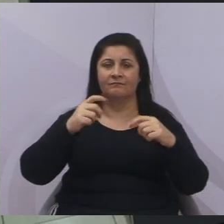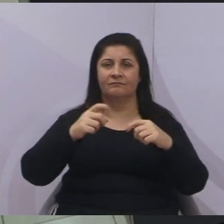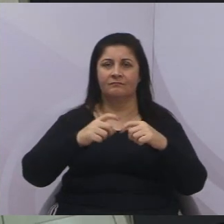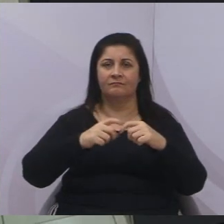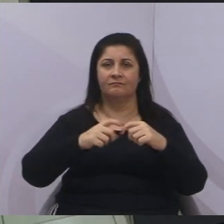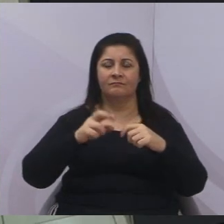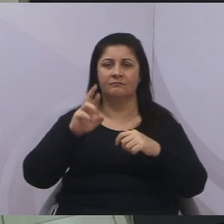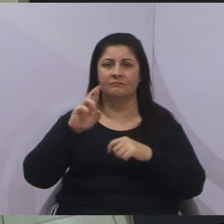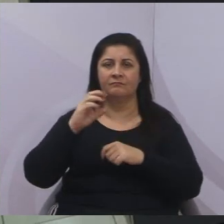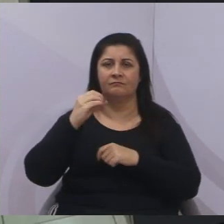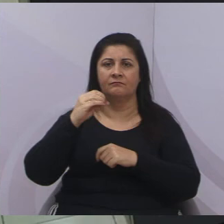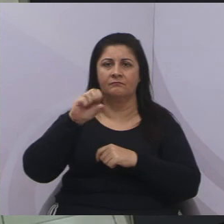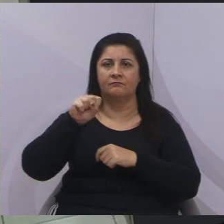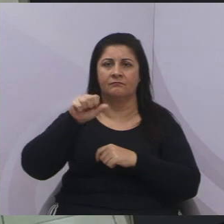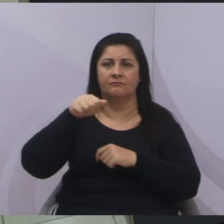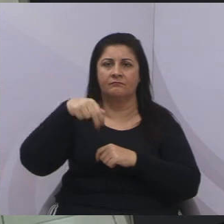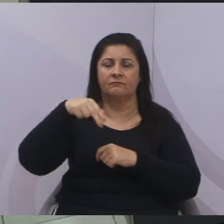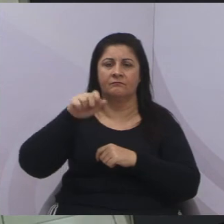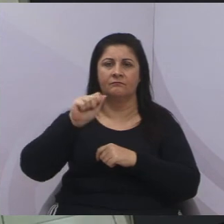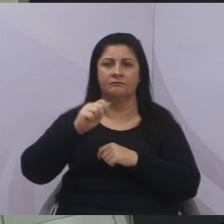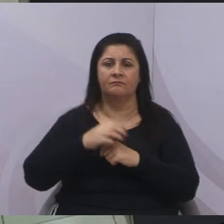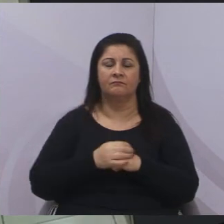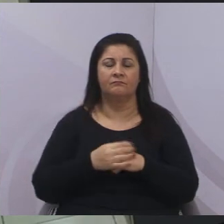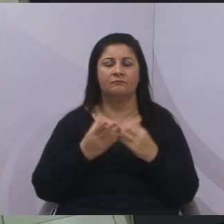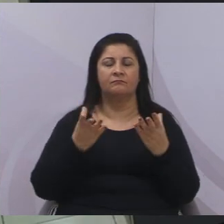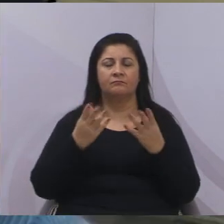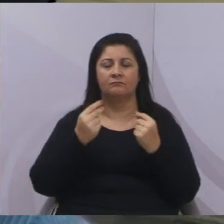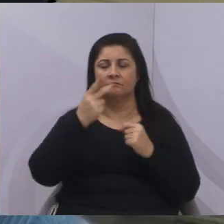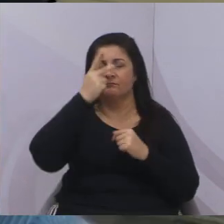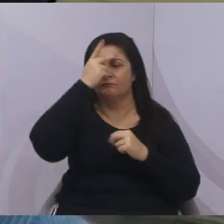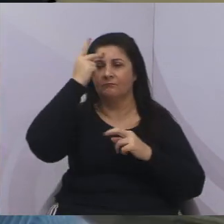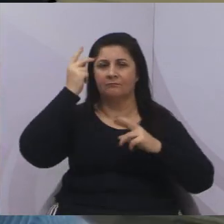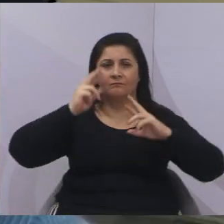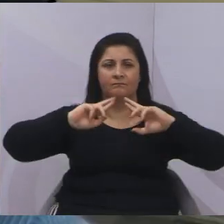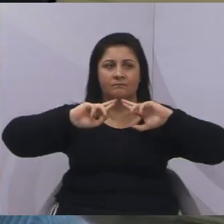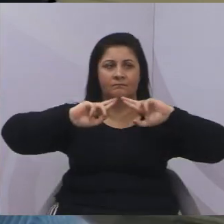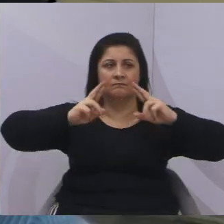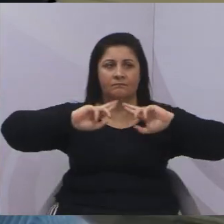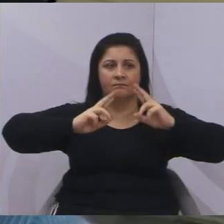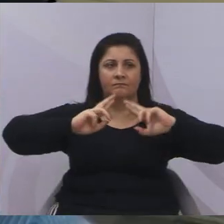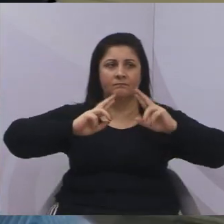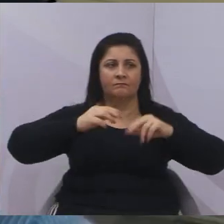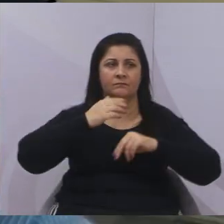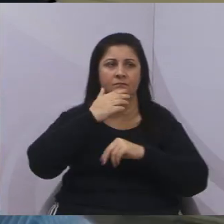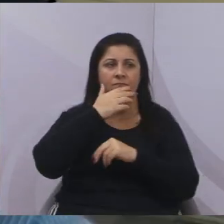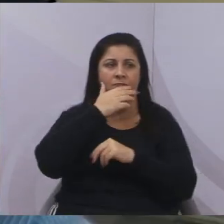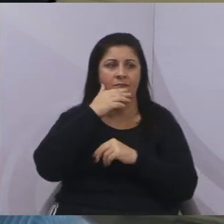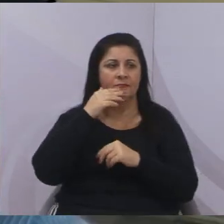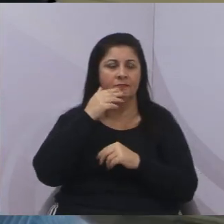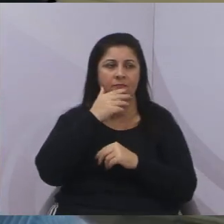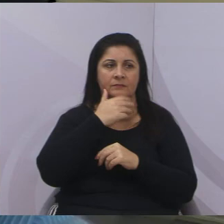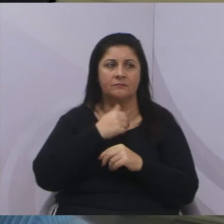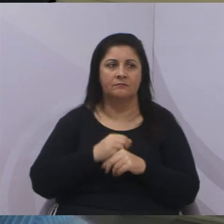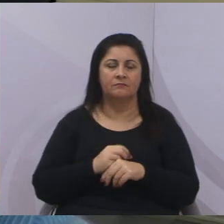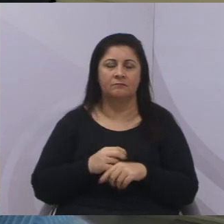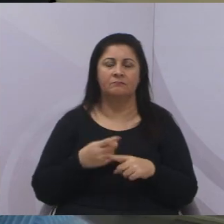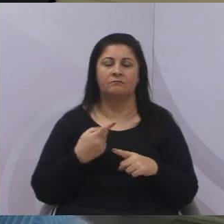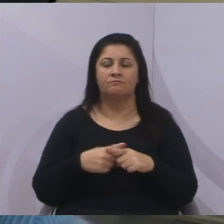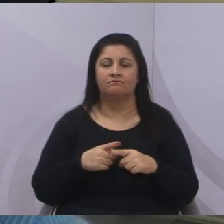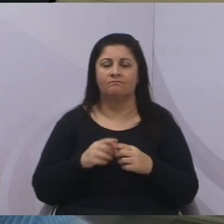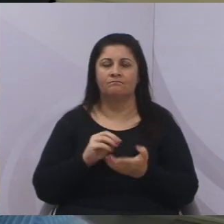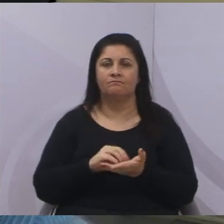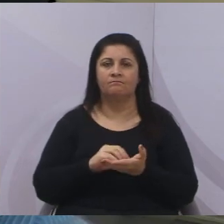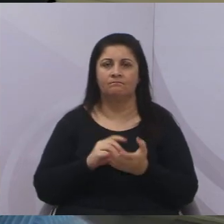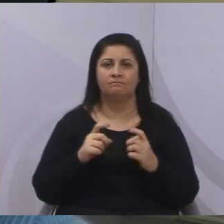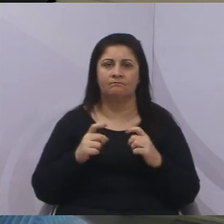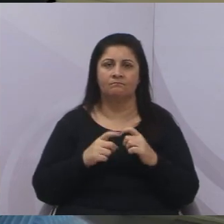que ela pegava o microfone, muita gente reclamava, o Mazinho estava junto, está aí de prova, era problema dos médicos. E